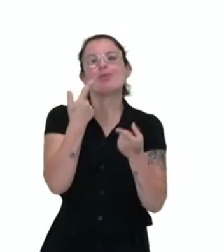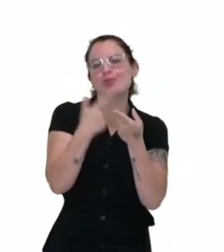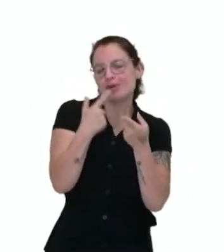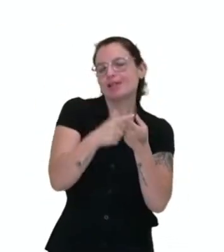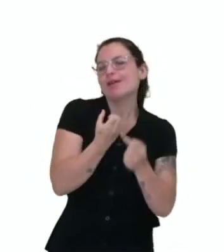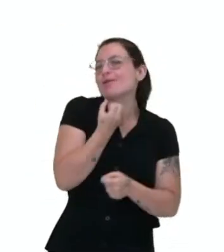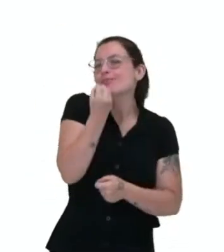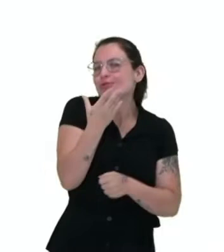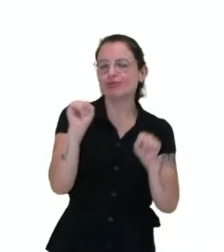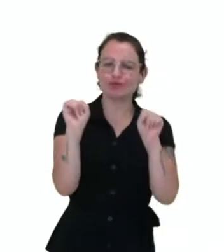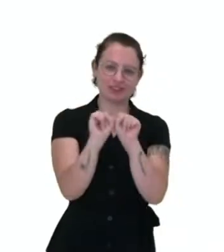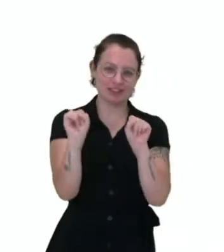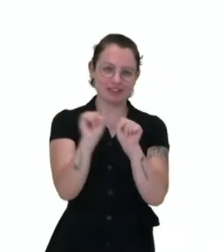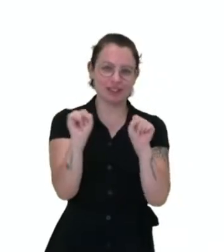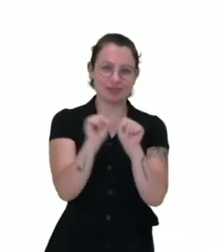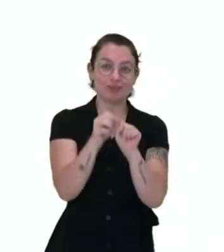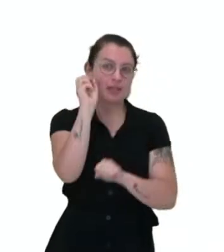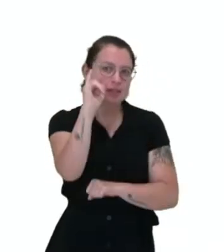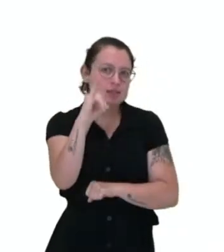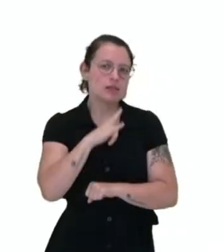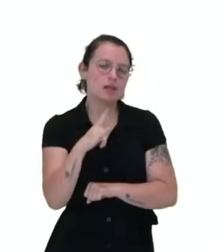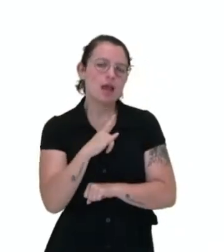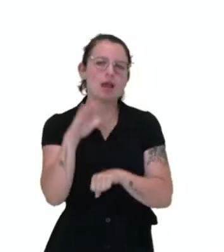né? Se uma doença é